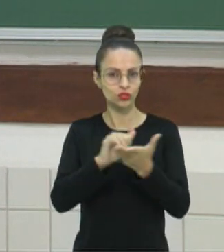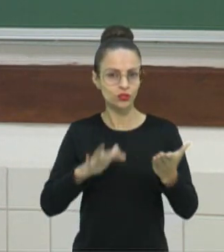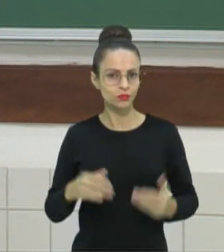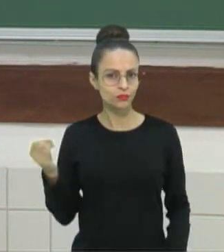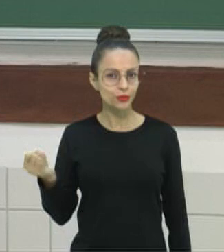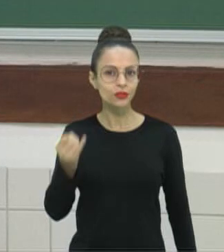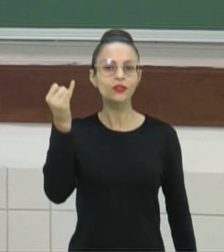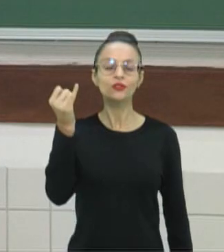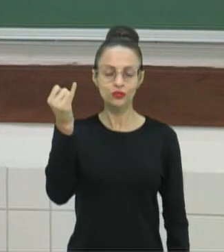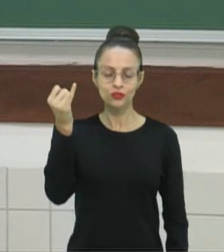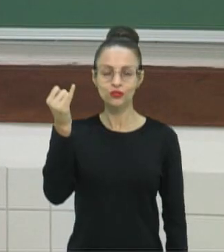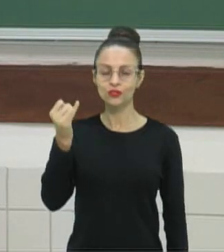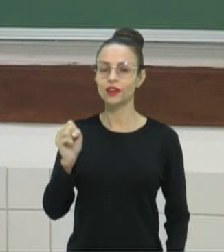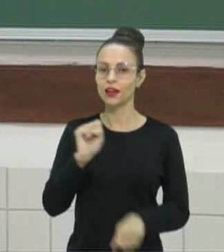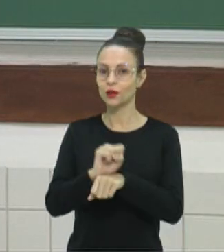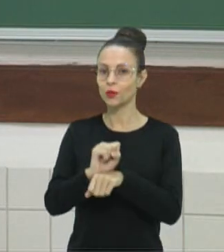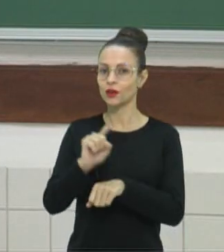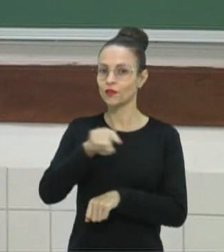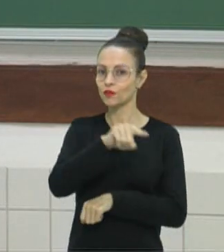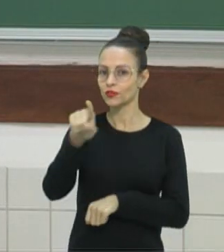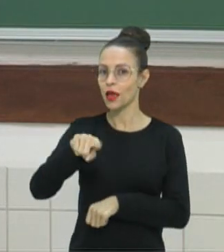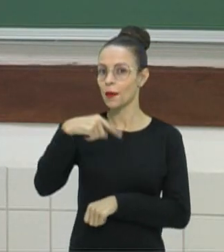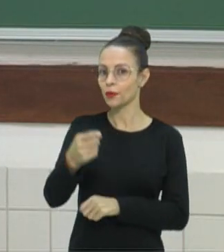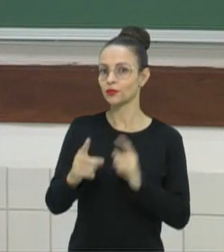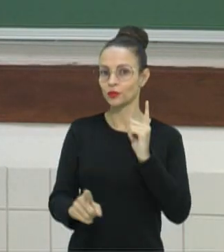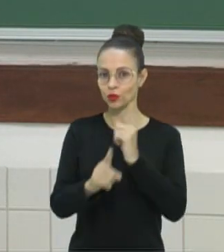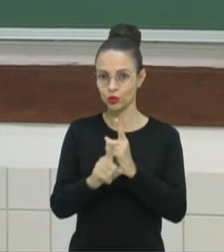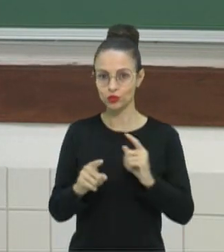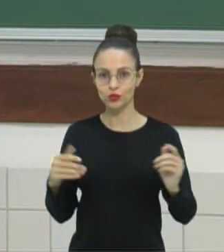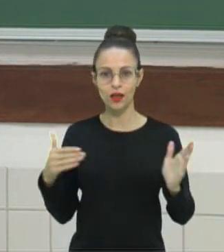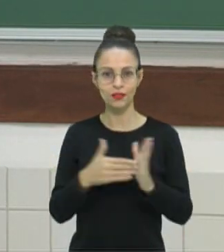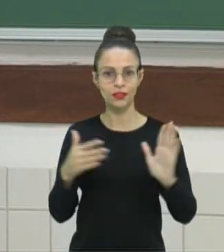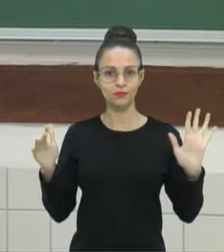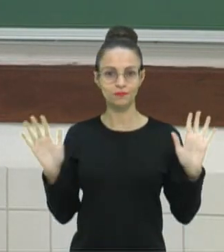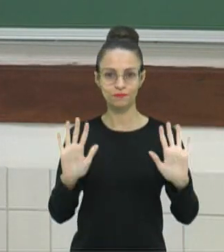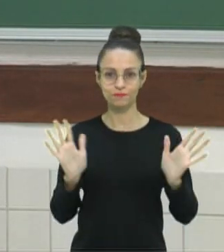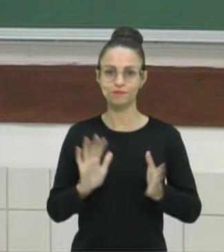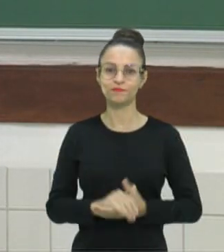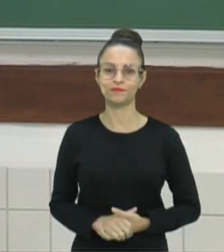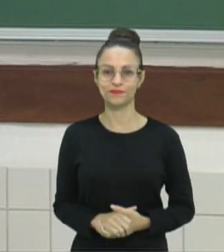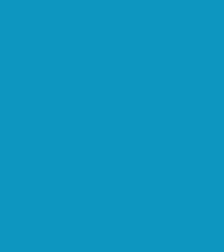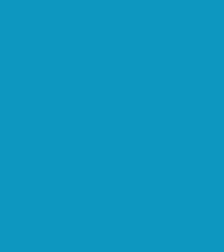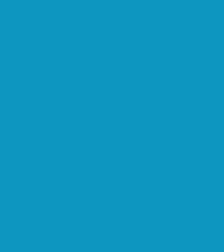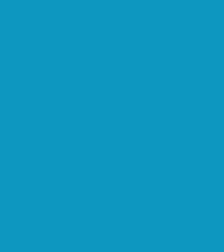certo? Porque é muito importante. E aguardo vocês no próximo encontro aí. Até mais, queridos!